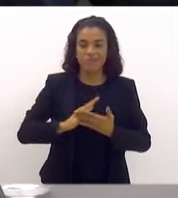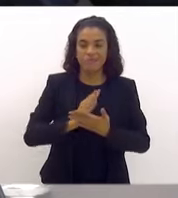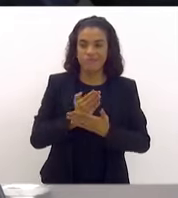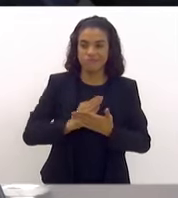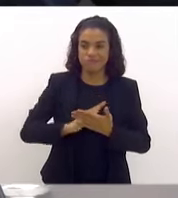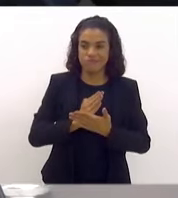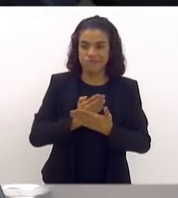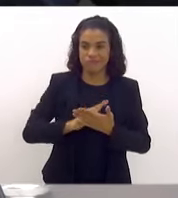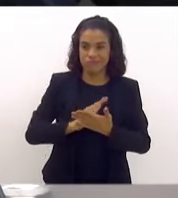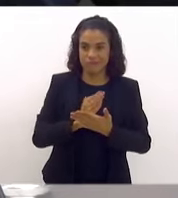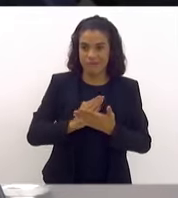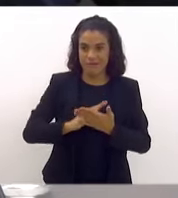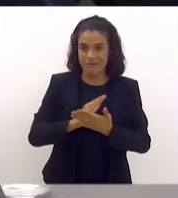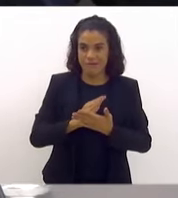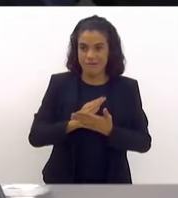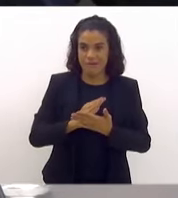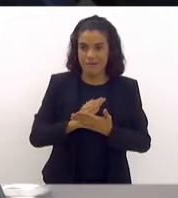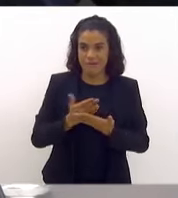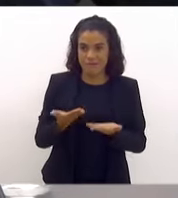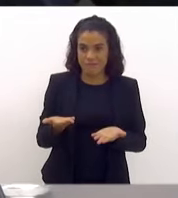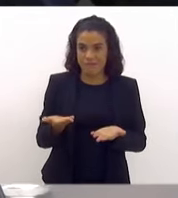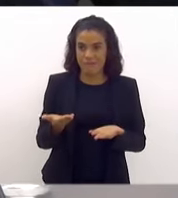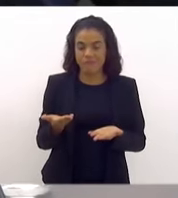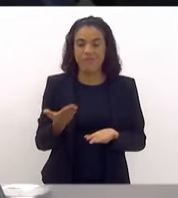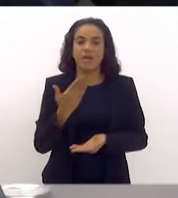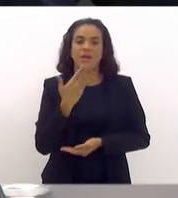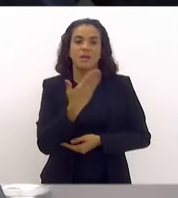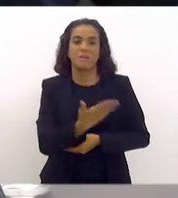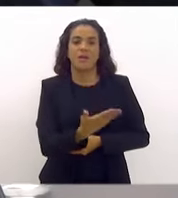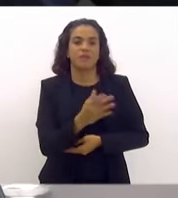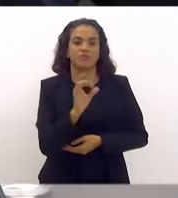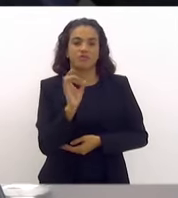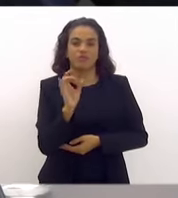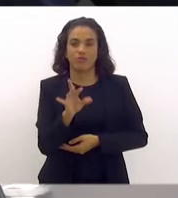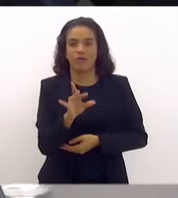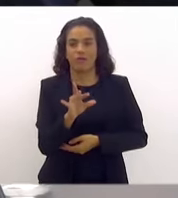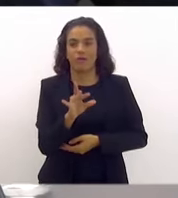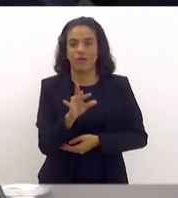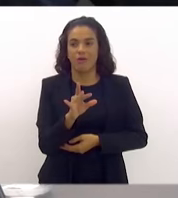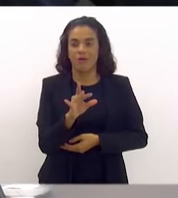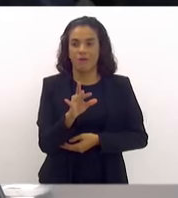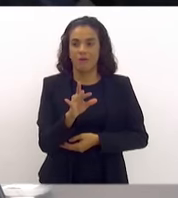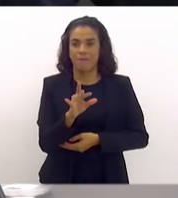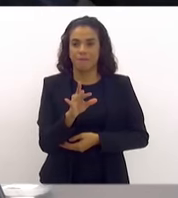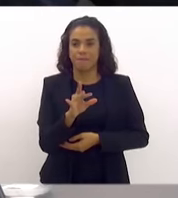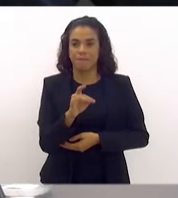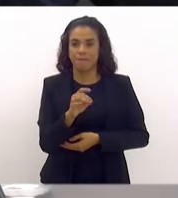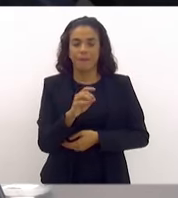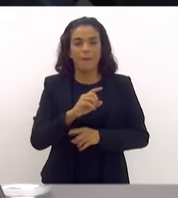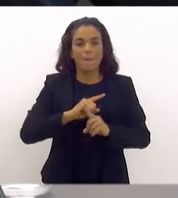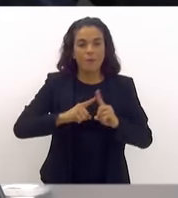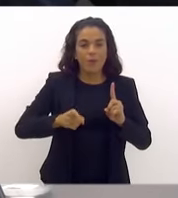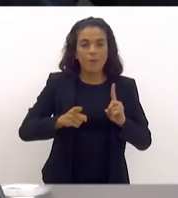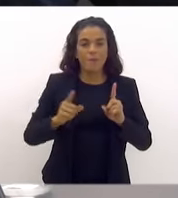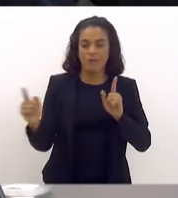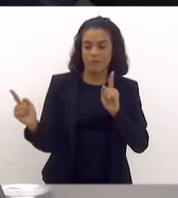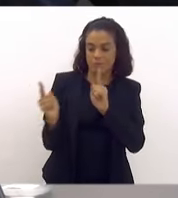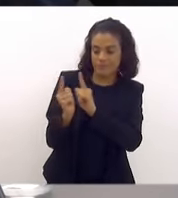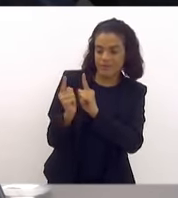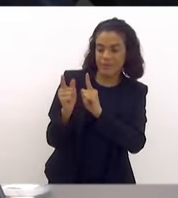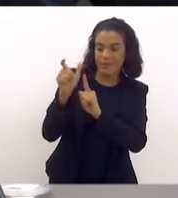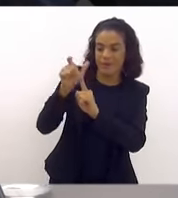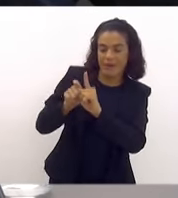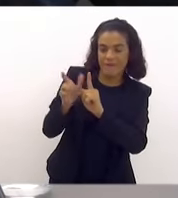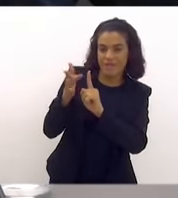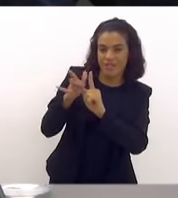ali do do promotor ele pede apenas eh que seja proibido de se aproximar da vítima